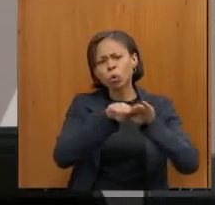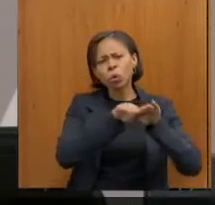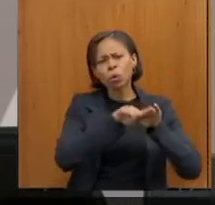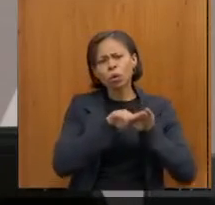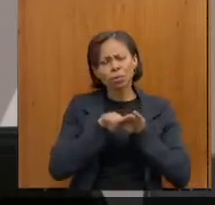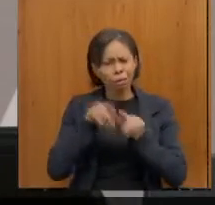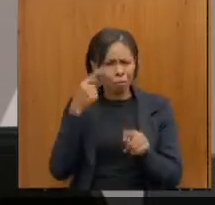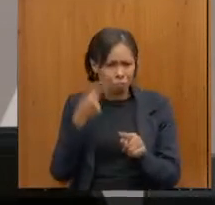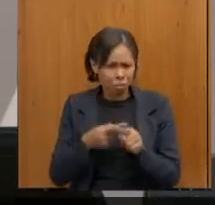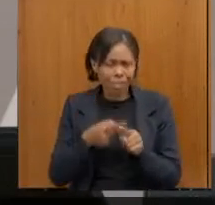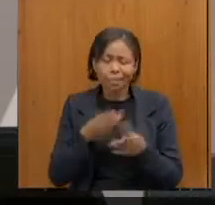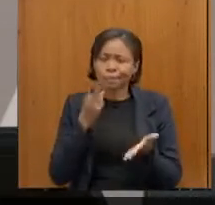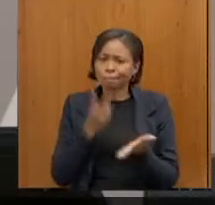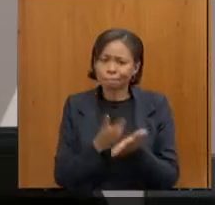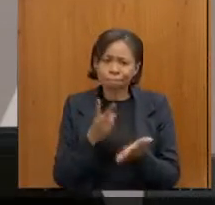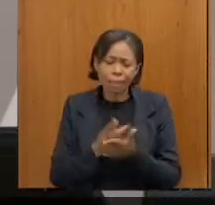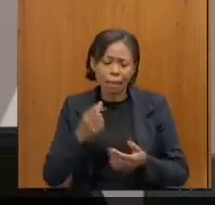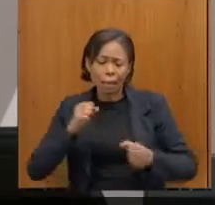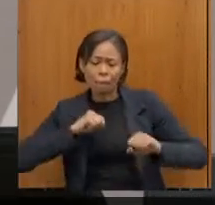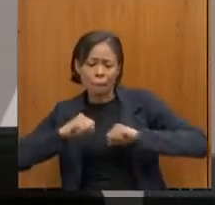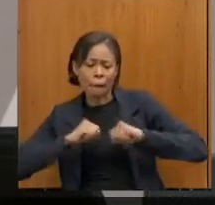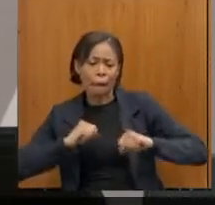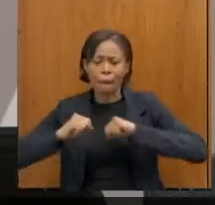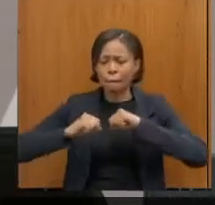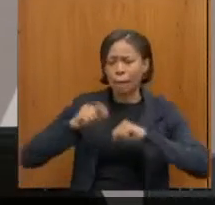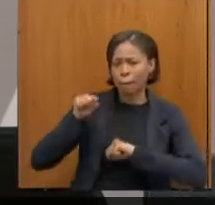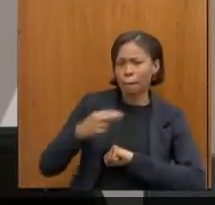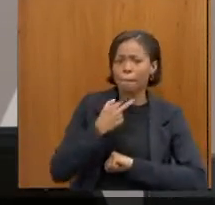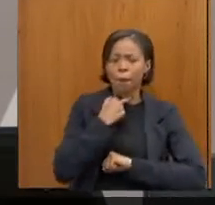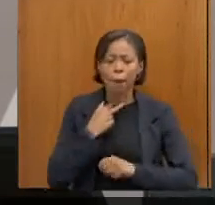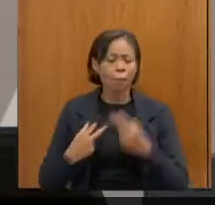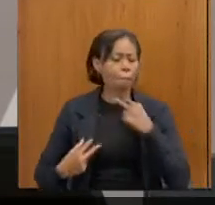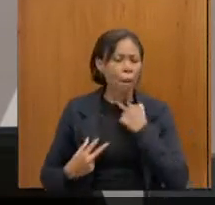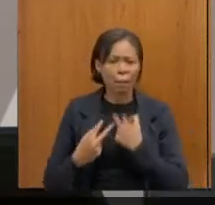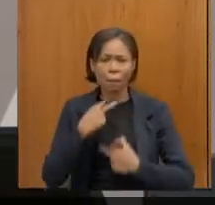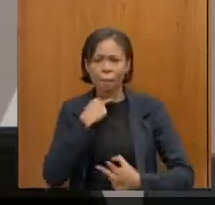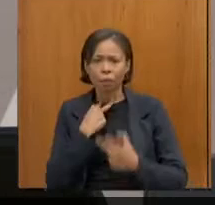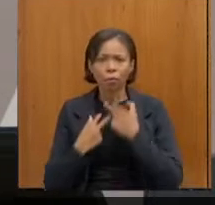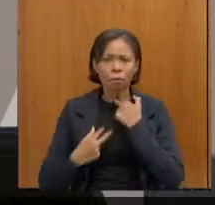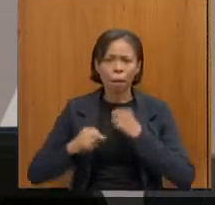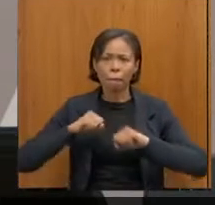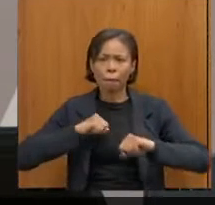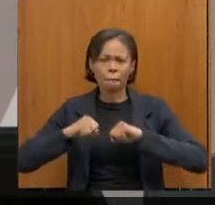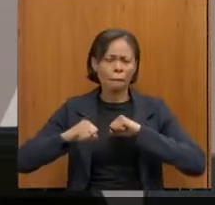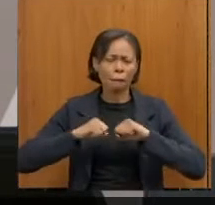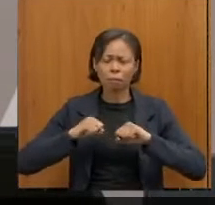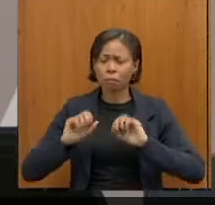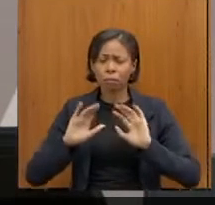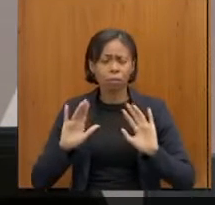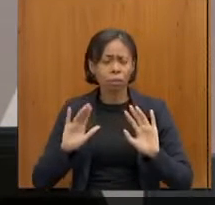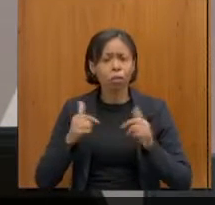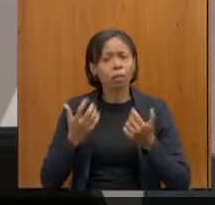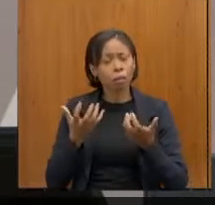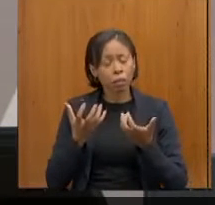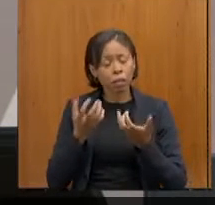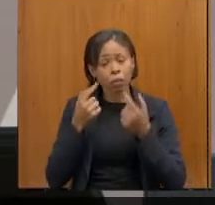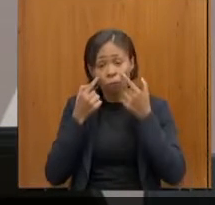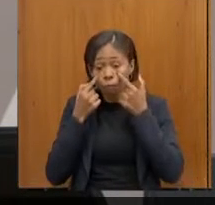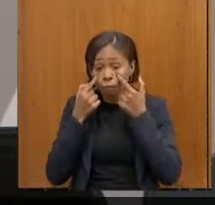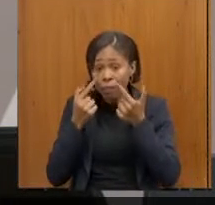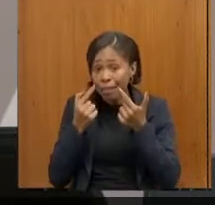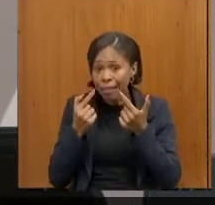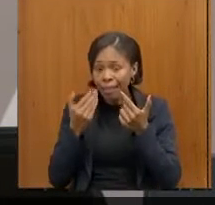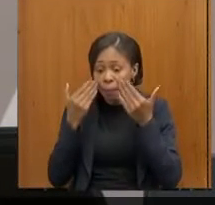há um embate de que isso não pode isso não pode isso não pode e a gente gostaria de ver um pouco